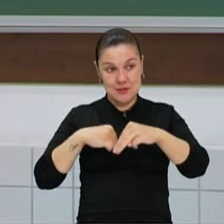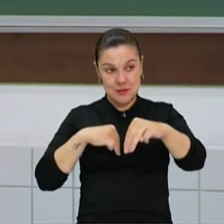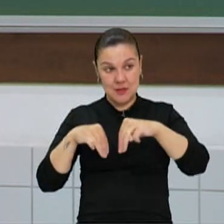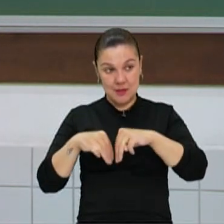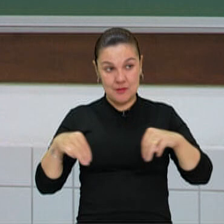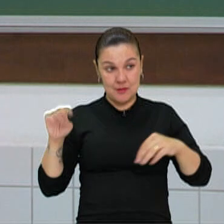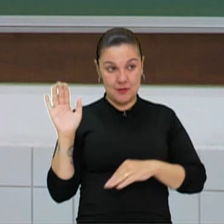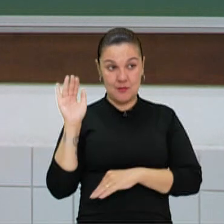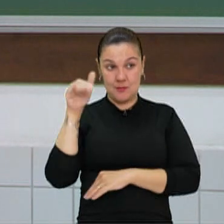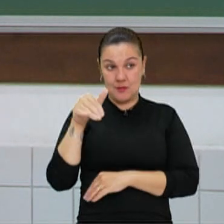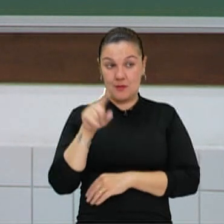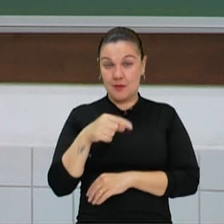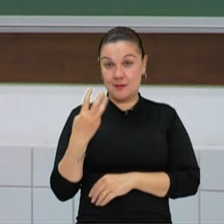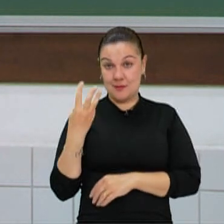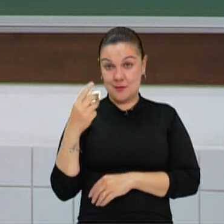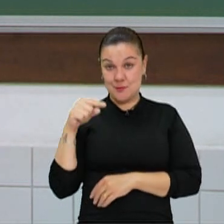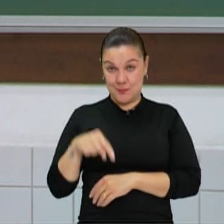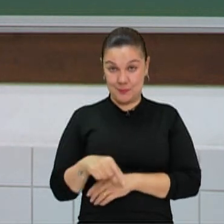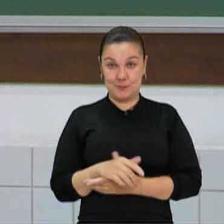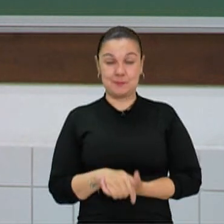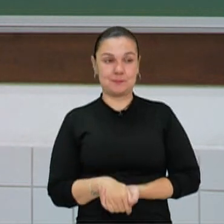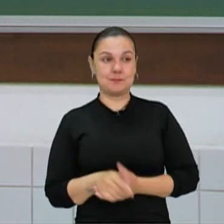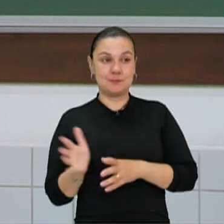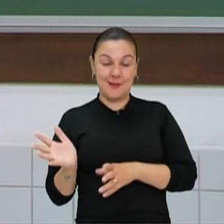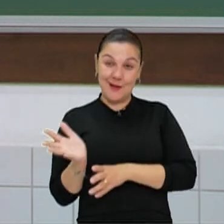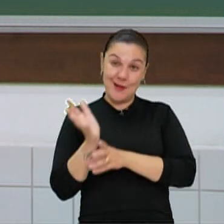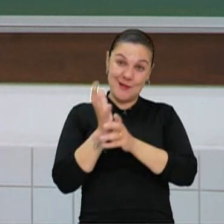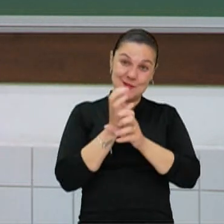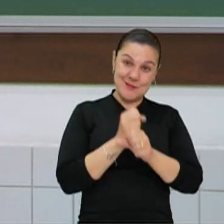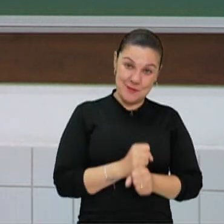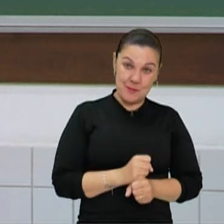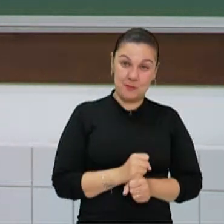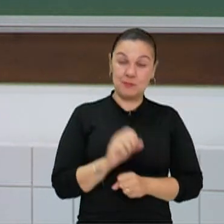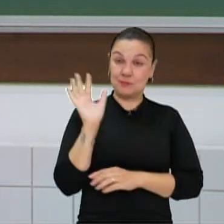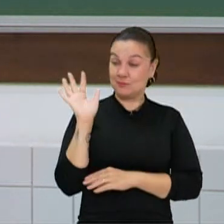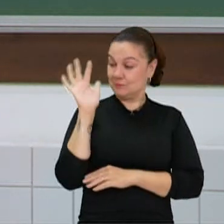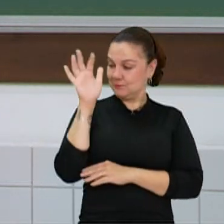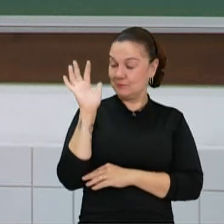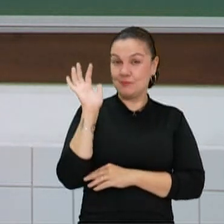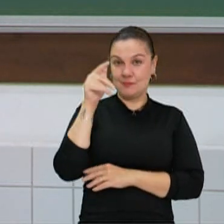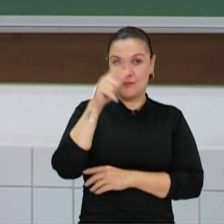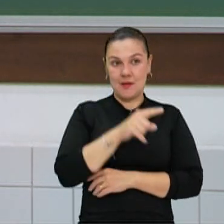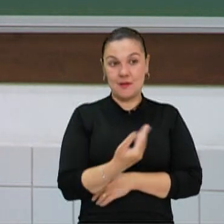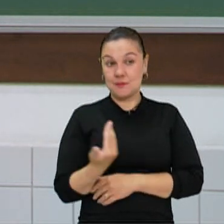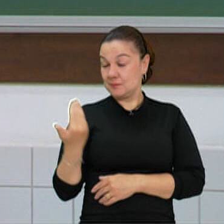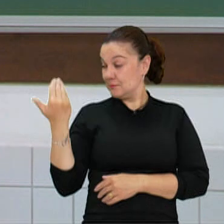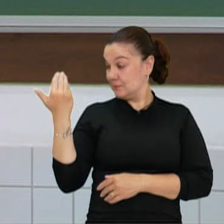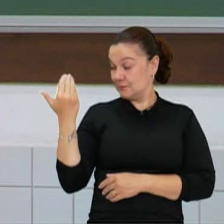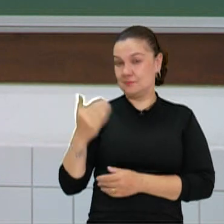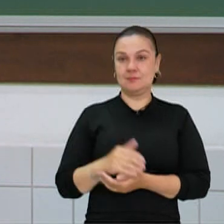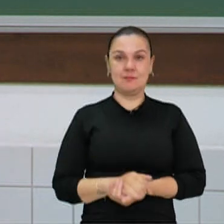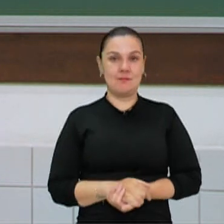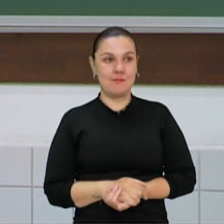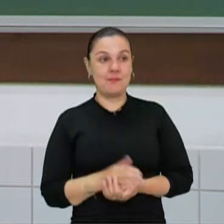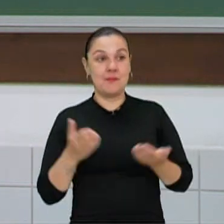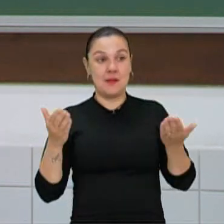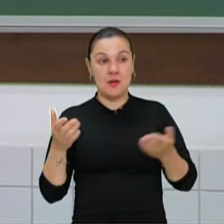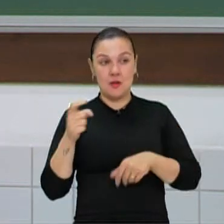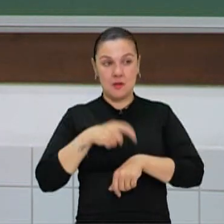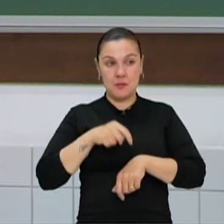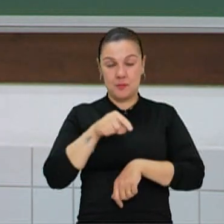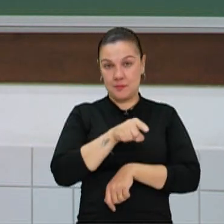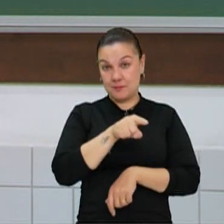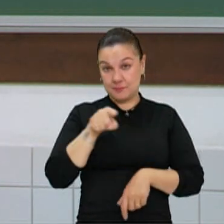você joga antes, vale 3 pontos. Então, somando toda essa cesta que esse time fez, eu tenho esses pontos. Então, agora eu vou